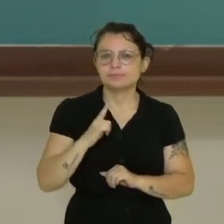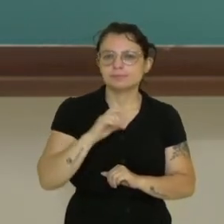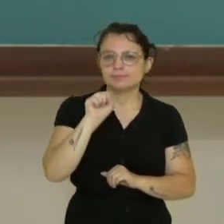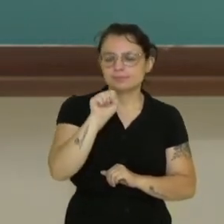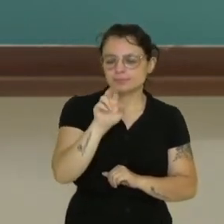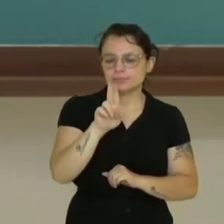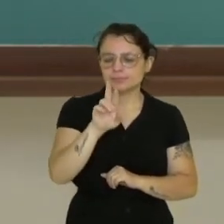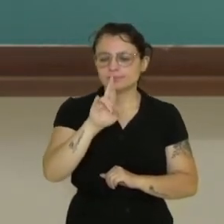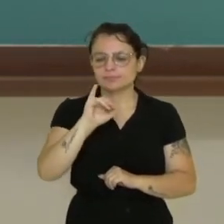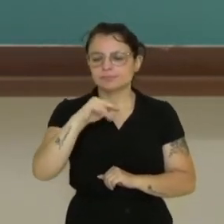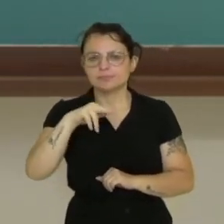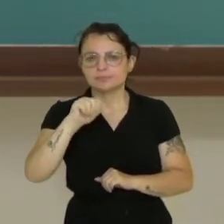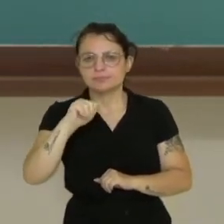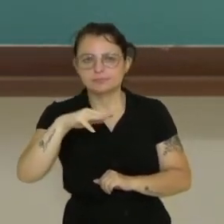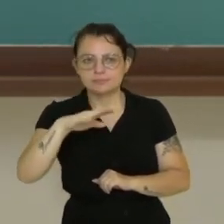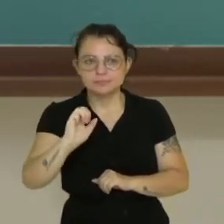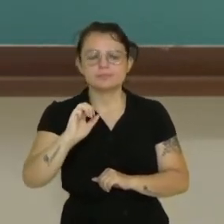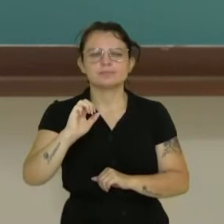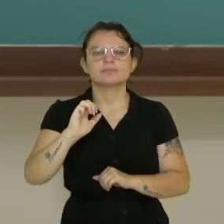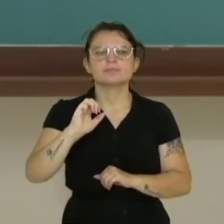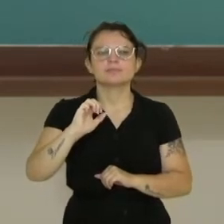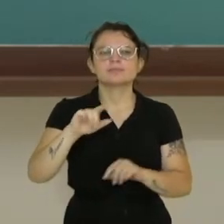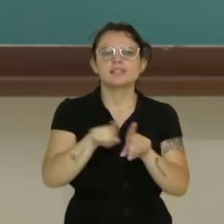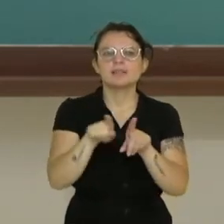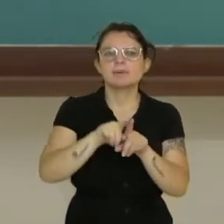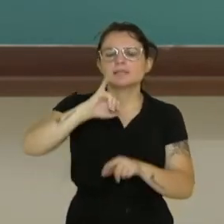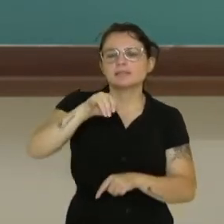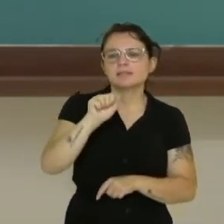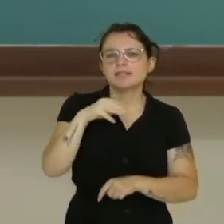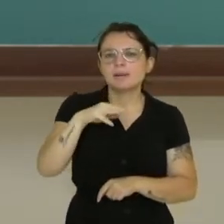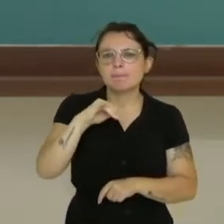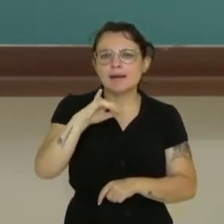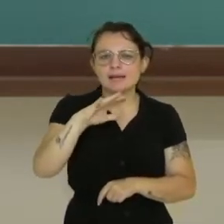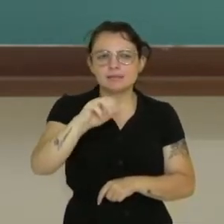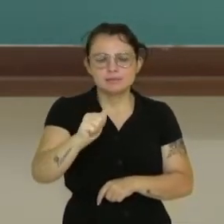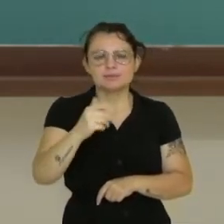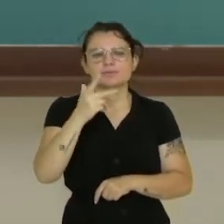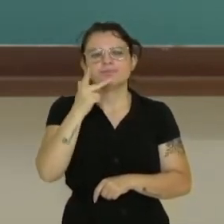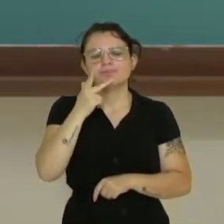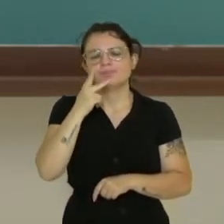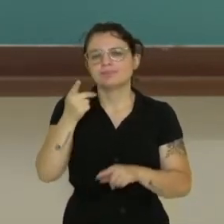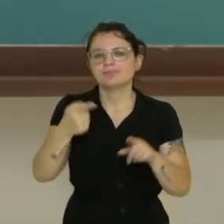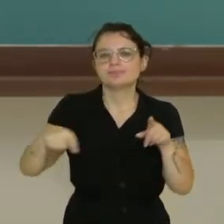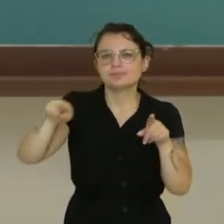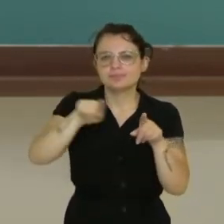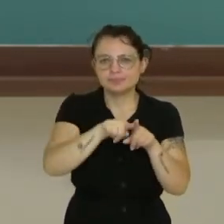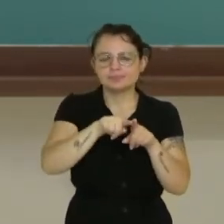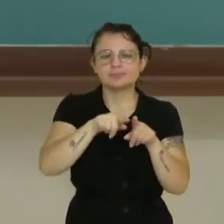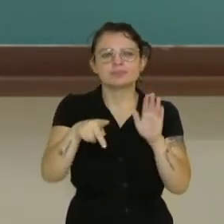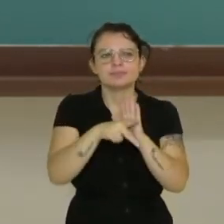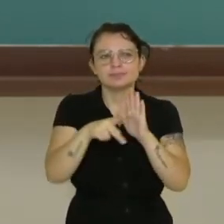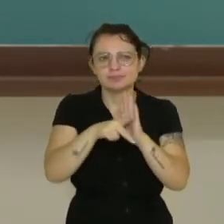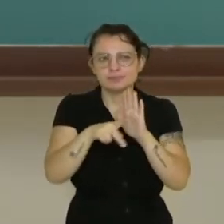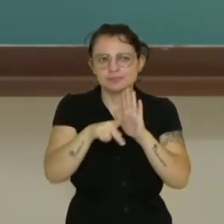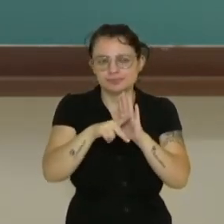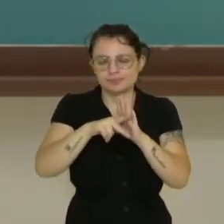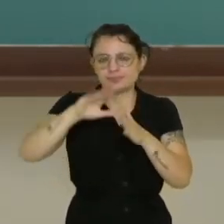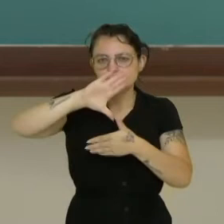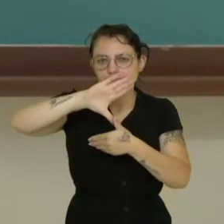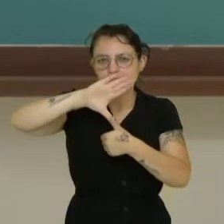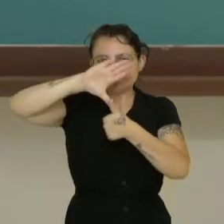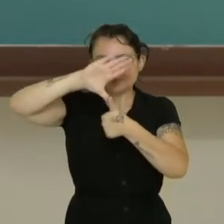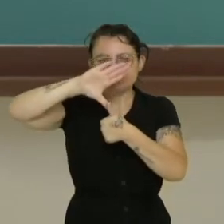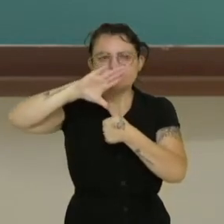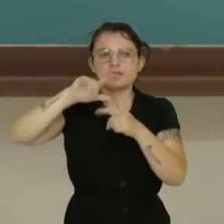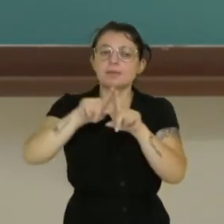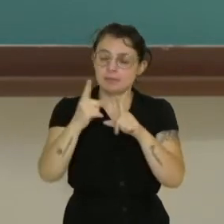a Jamaica falam idiomas de origem anglo-saxã, mas ainda assim fazem parte